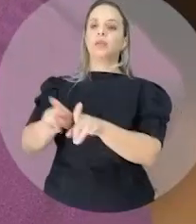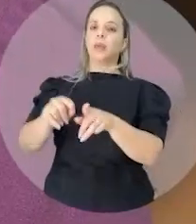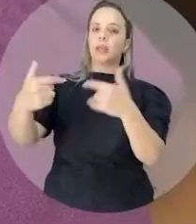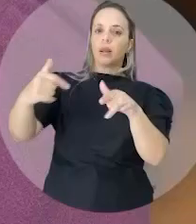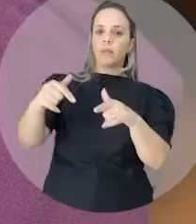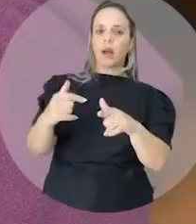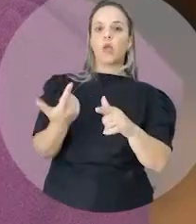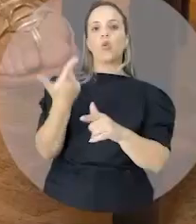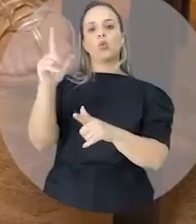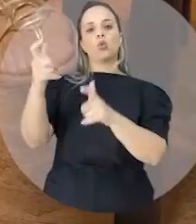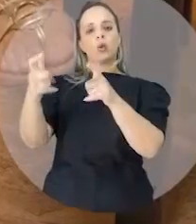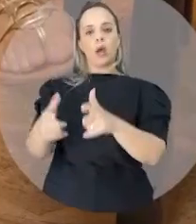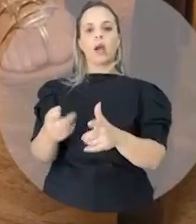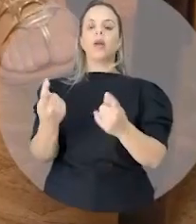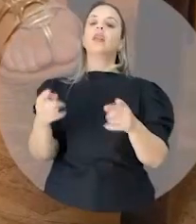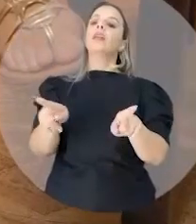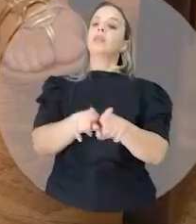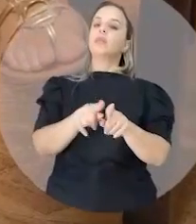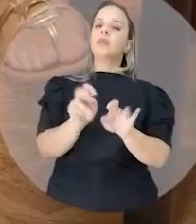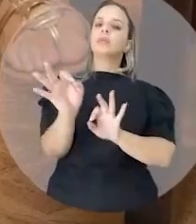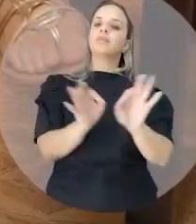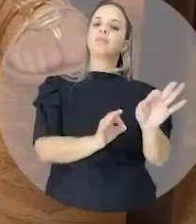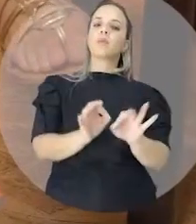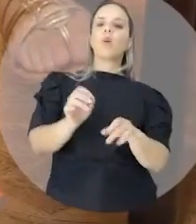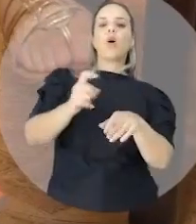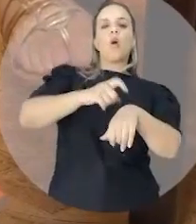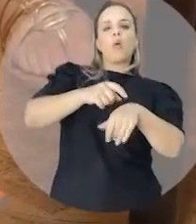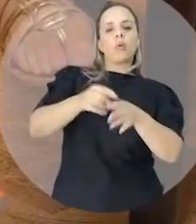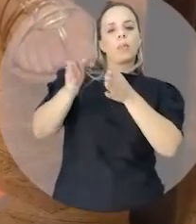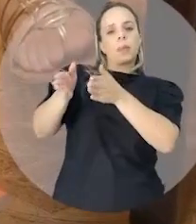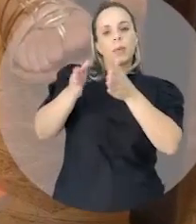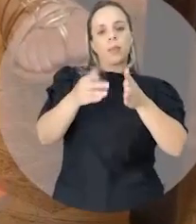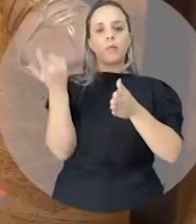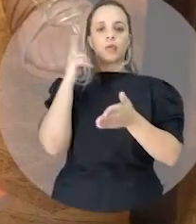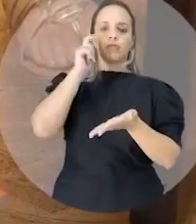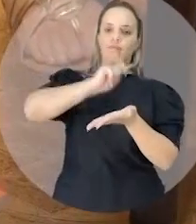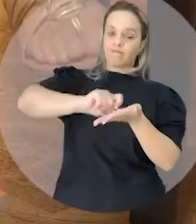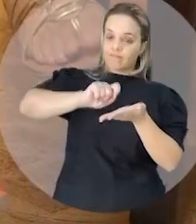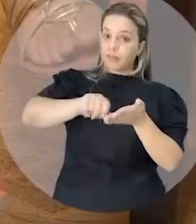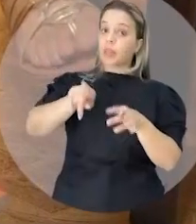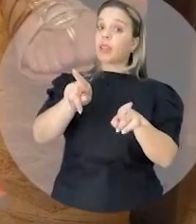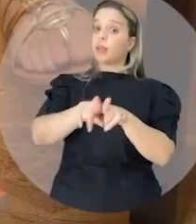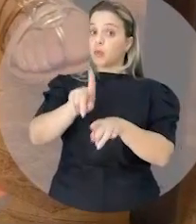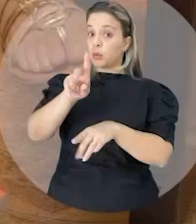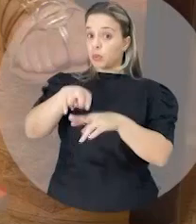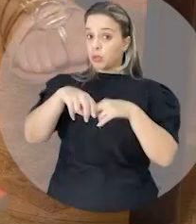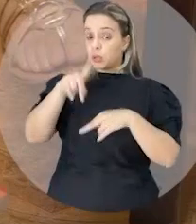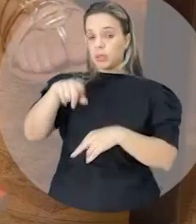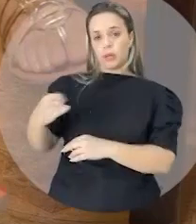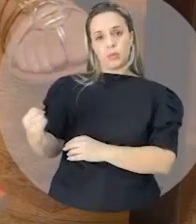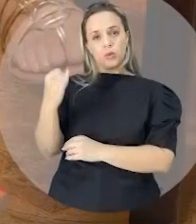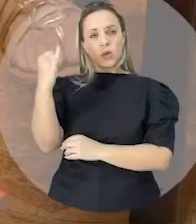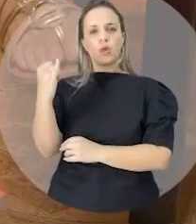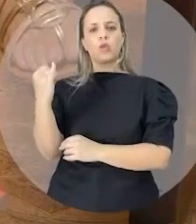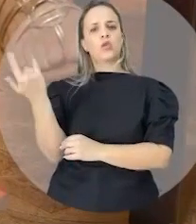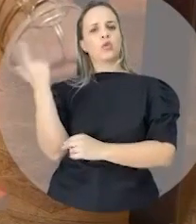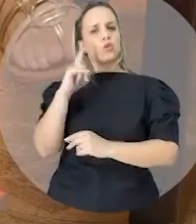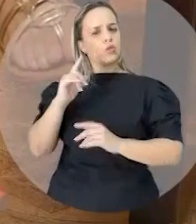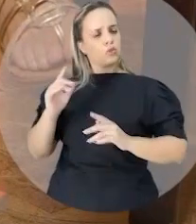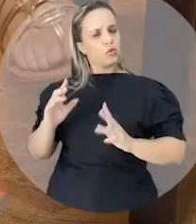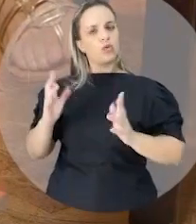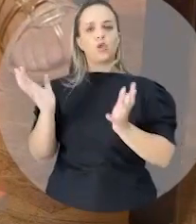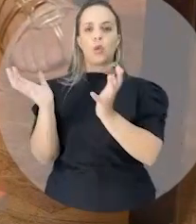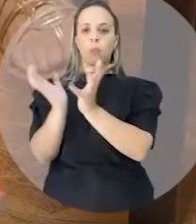que tem que conciliar essa rotina com a escrita. E daí que vem também a importância de estar aglutinando forças